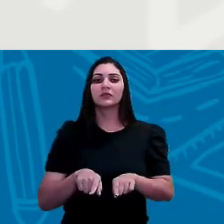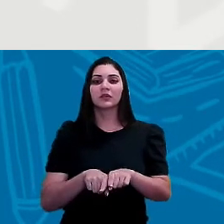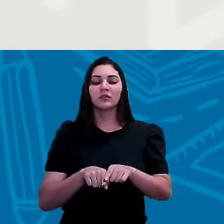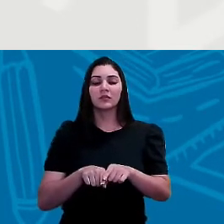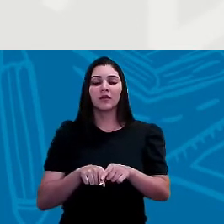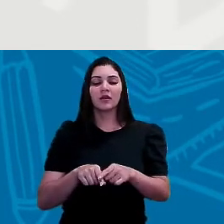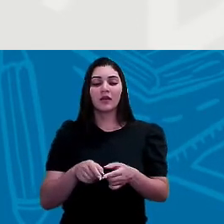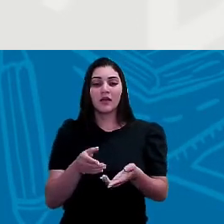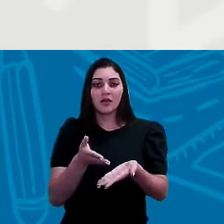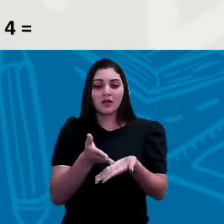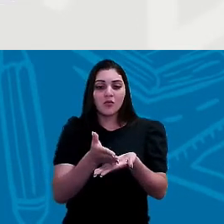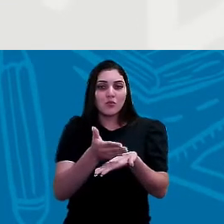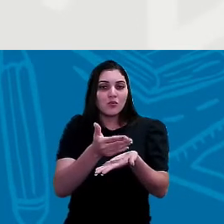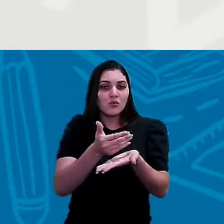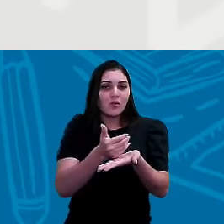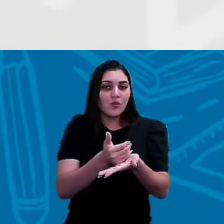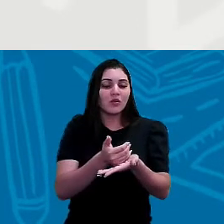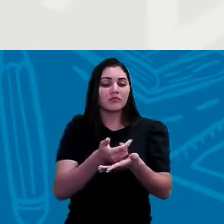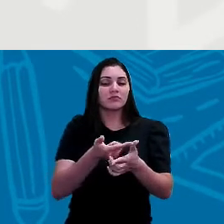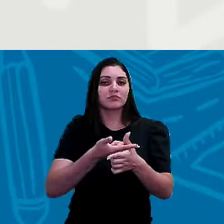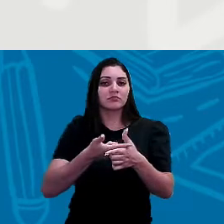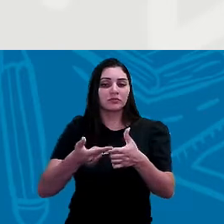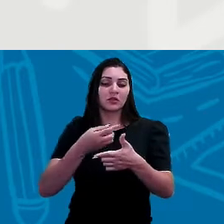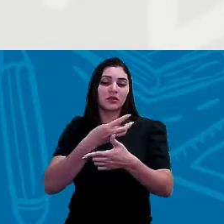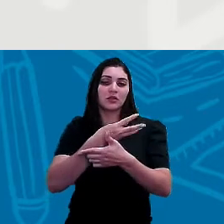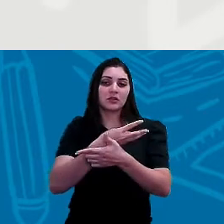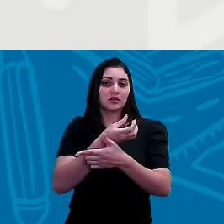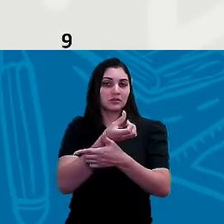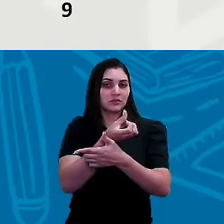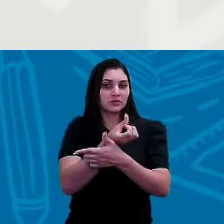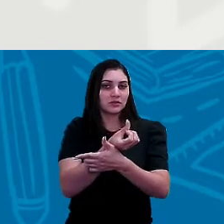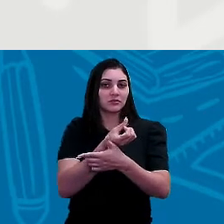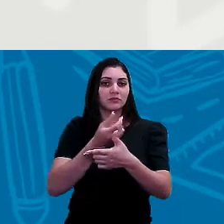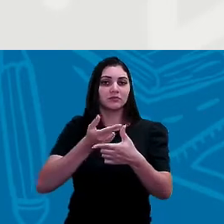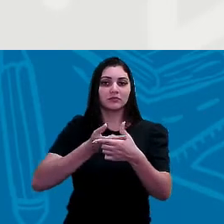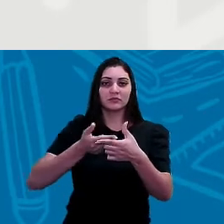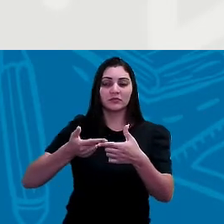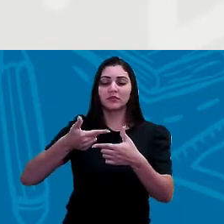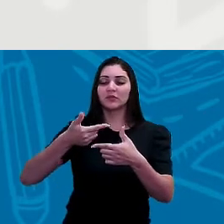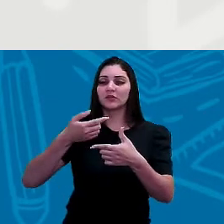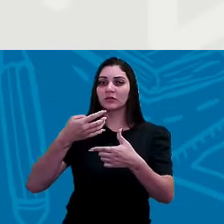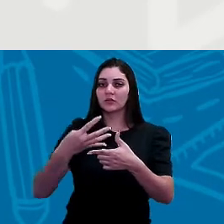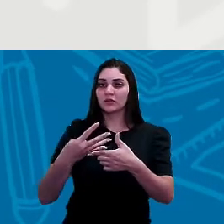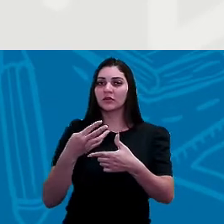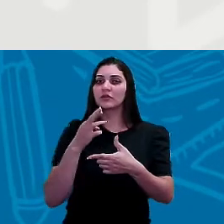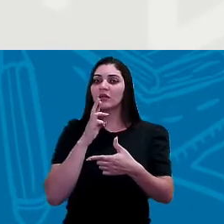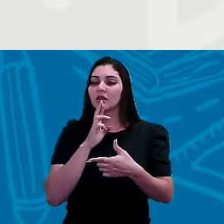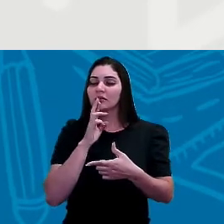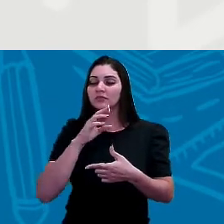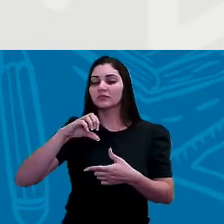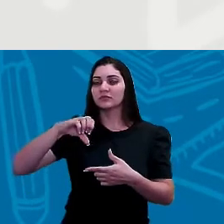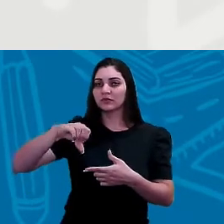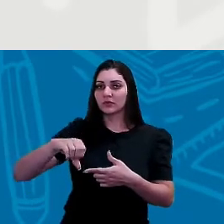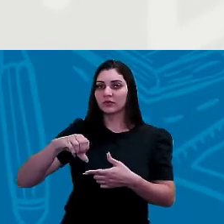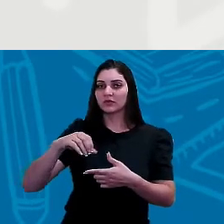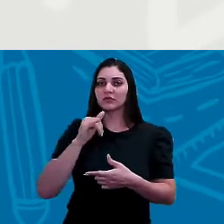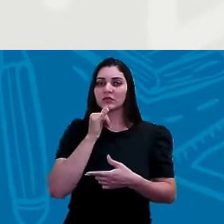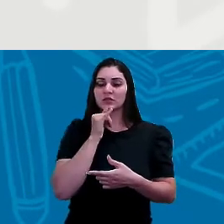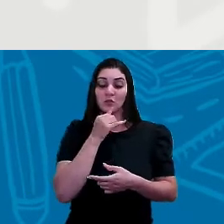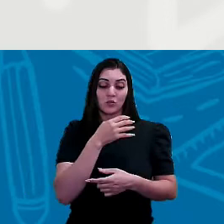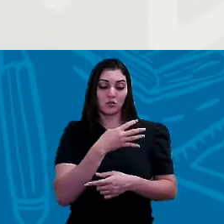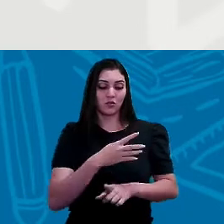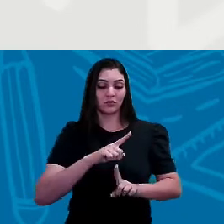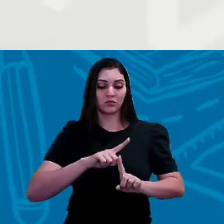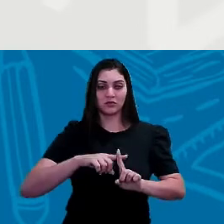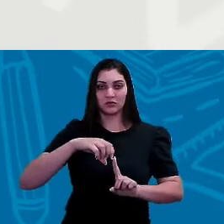de 36. 36 dividido por 4, que vai dar 9, tá? 4 vezes 9,